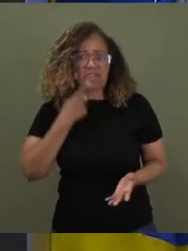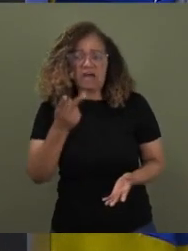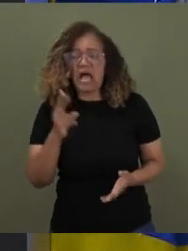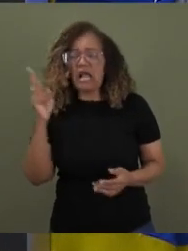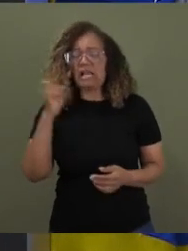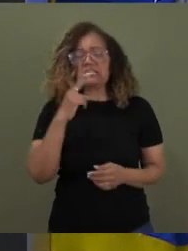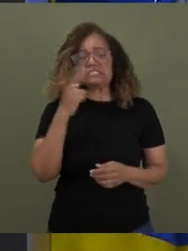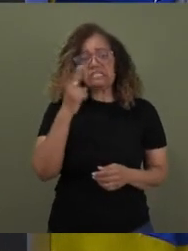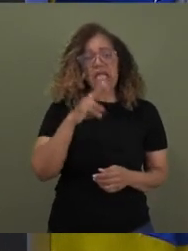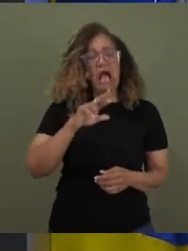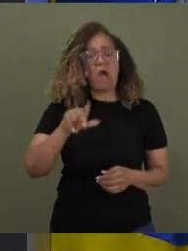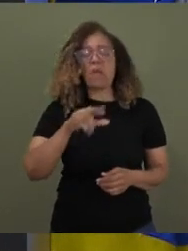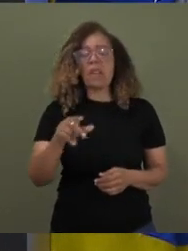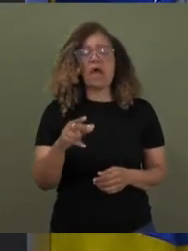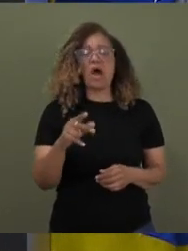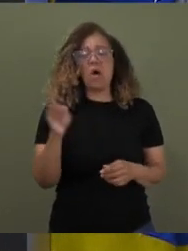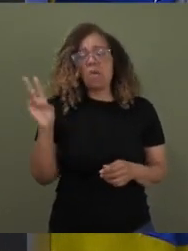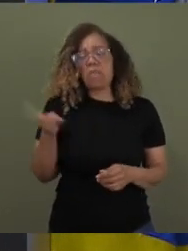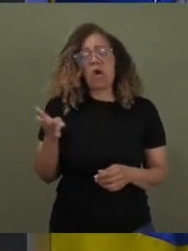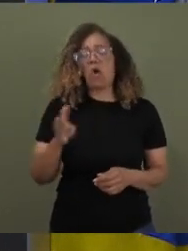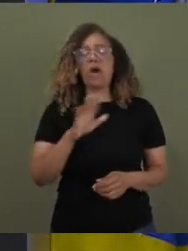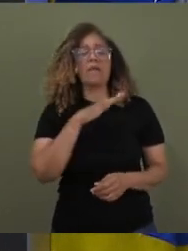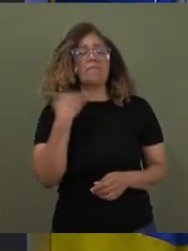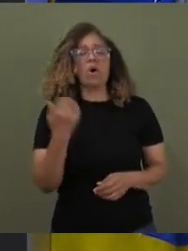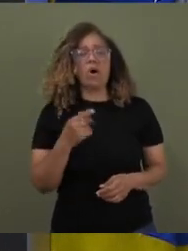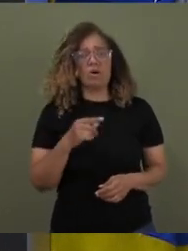produz mortalidade. Vai lá ver.